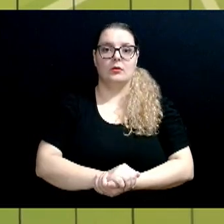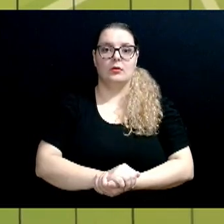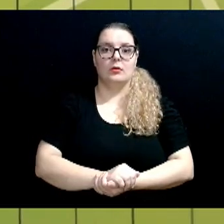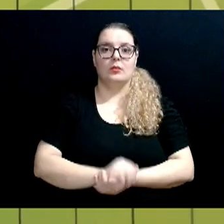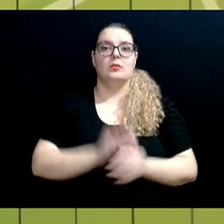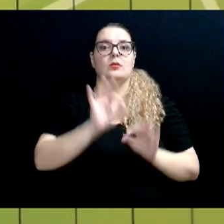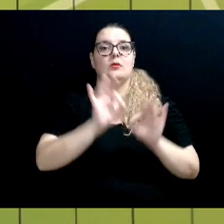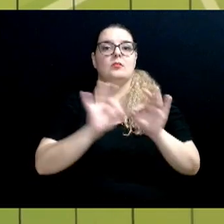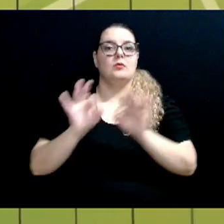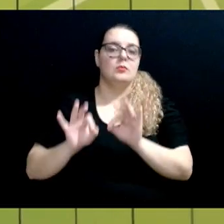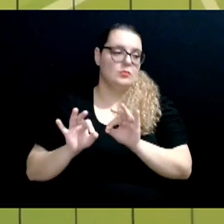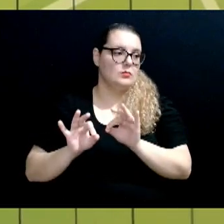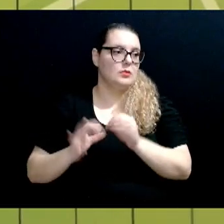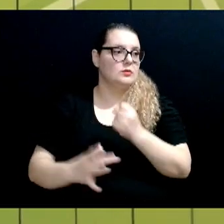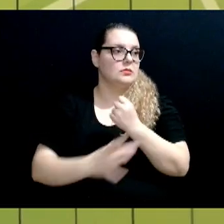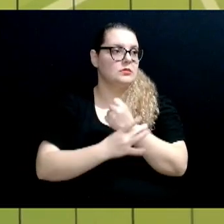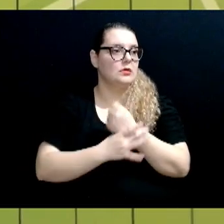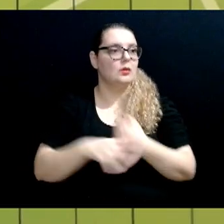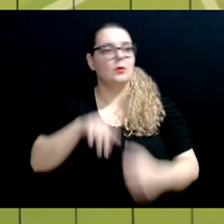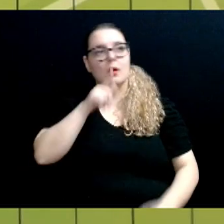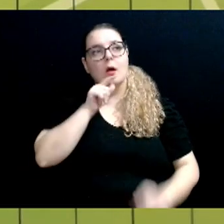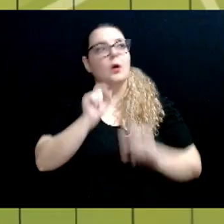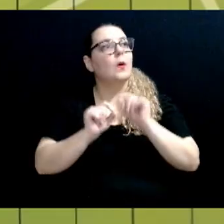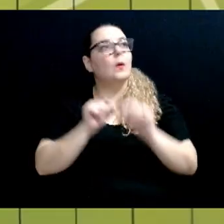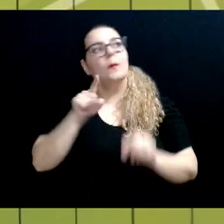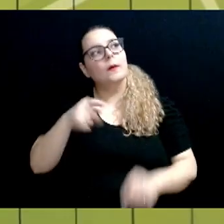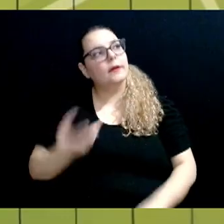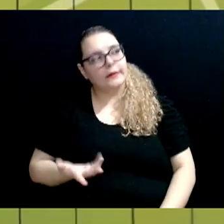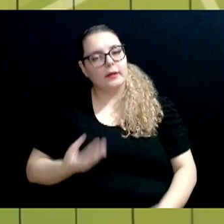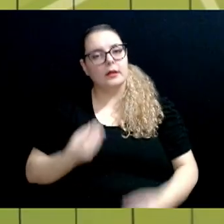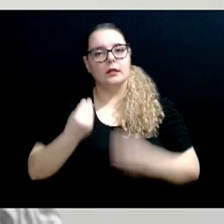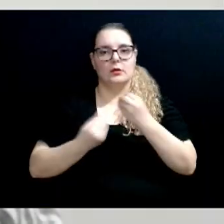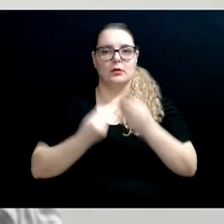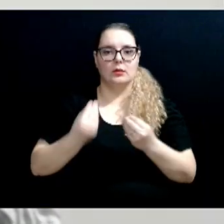Água. O que é exatamente esse plano e como ele funciona na prática?